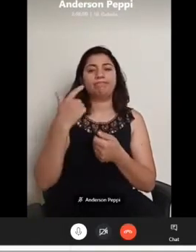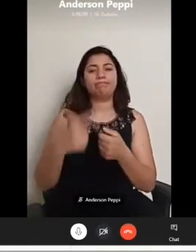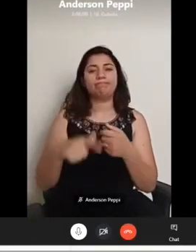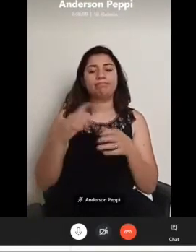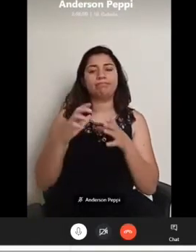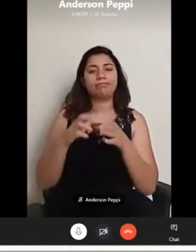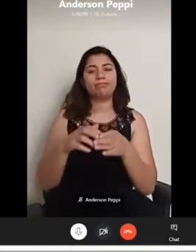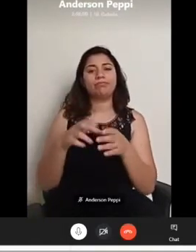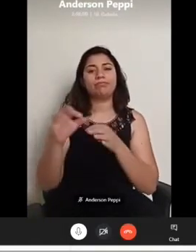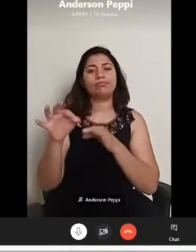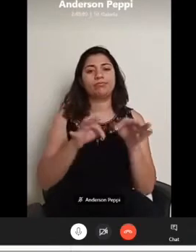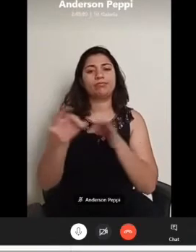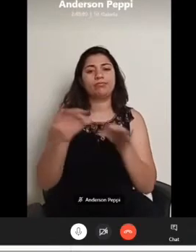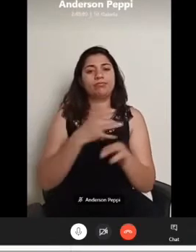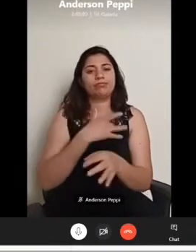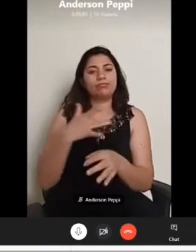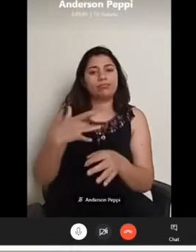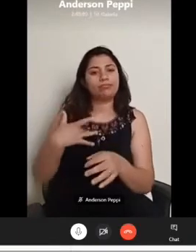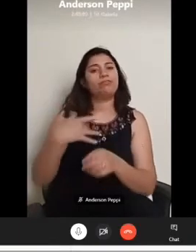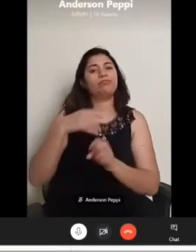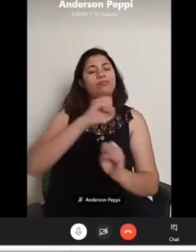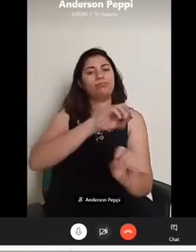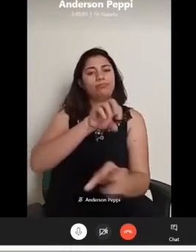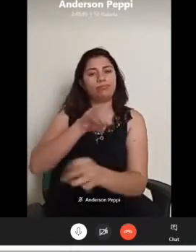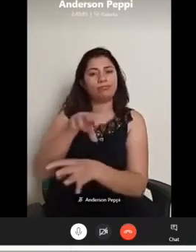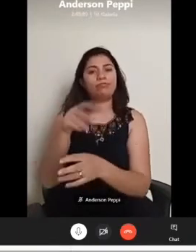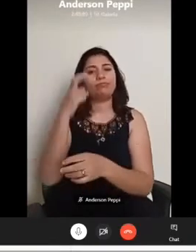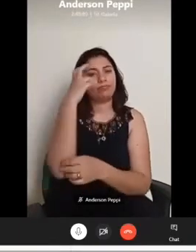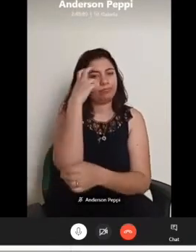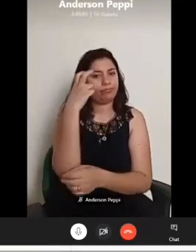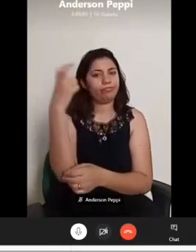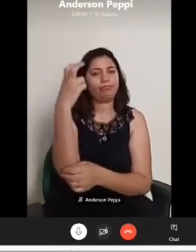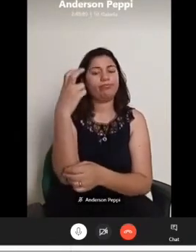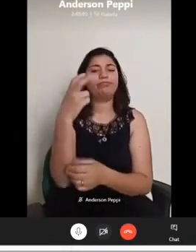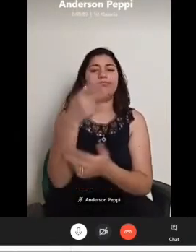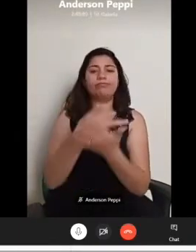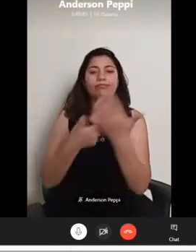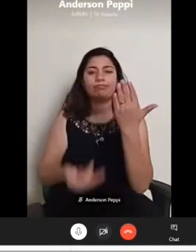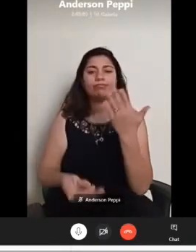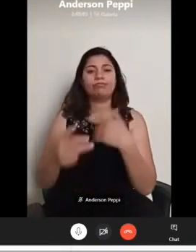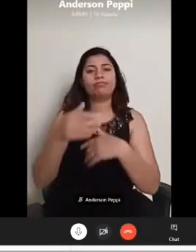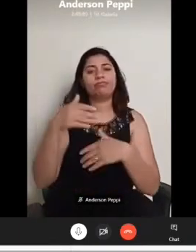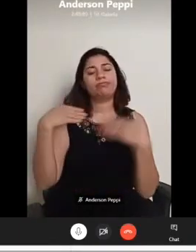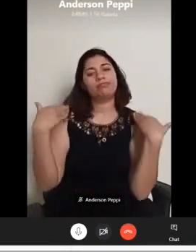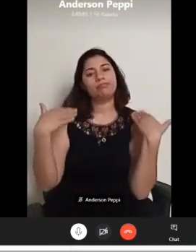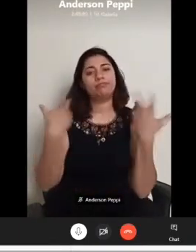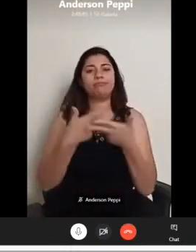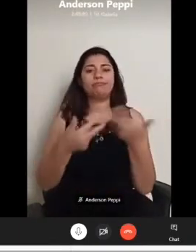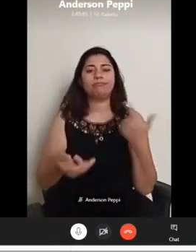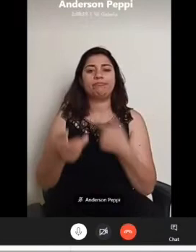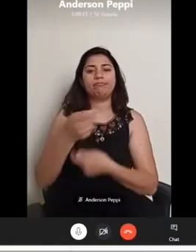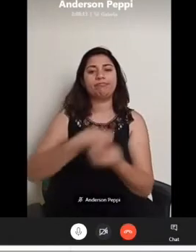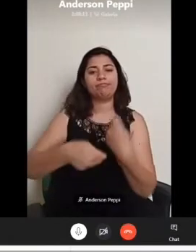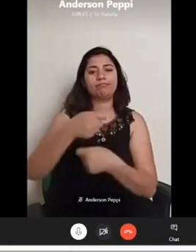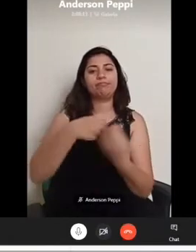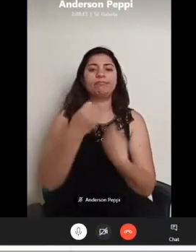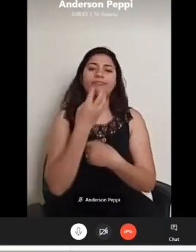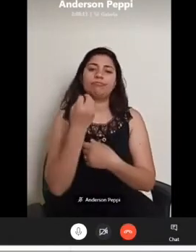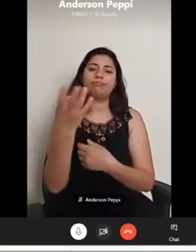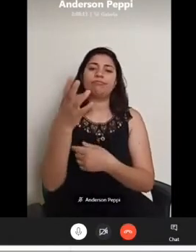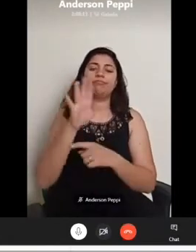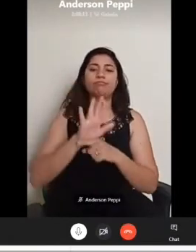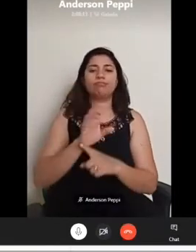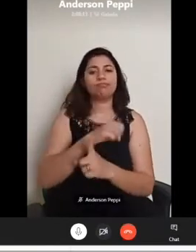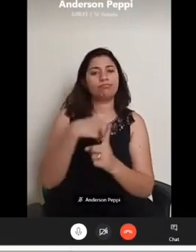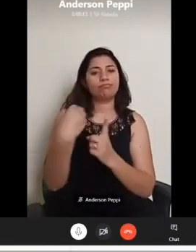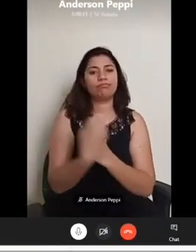Educação, Cultura, Lazer, Turismo, Meio Ambiente e Assistência Social, os três escolhidos